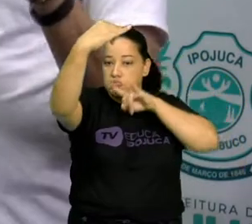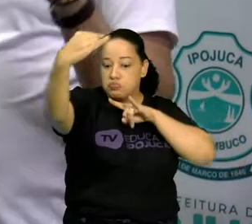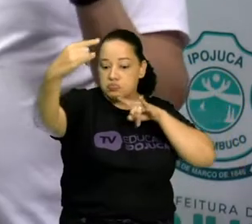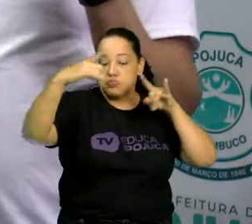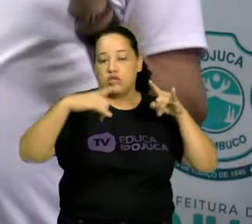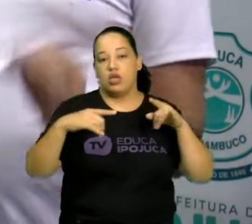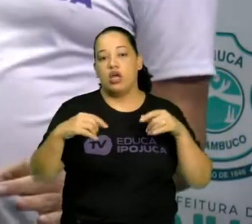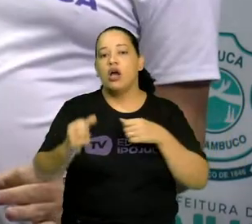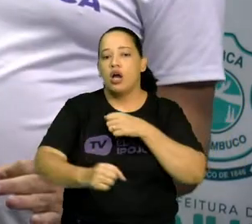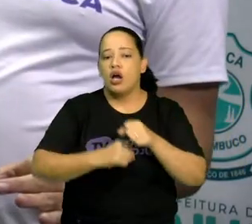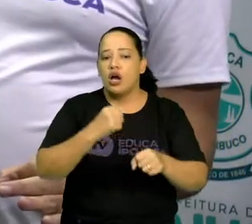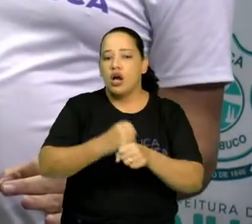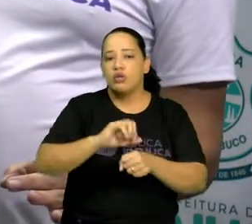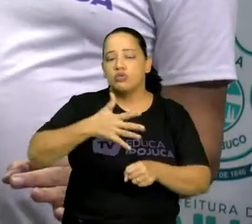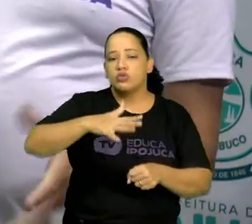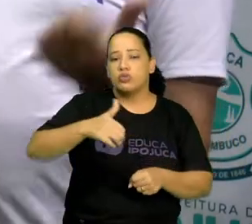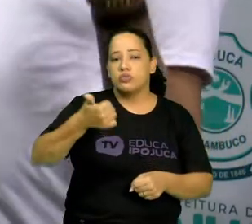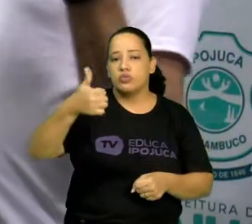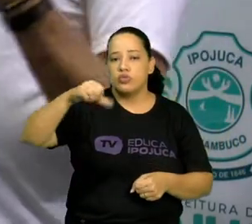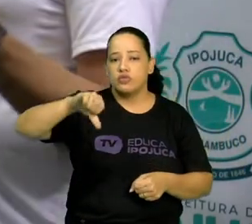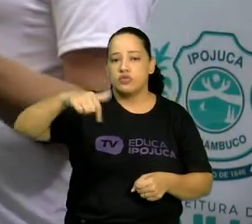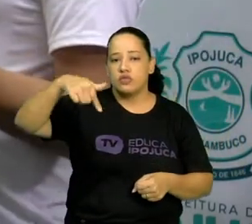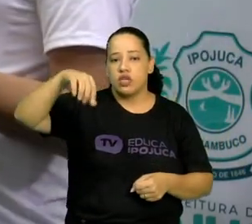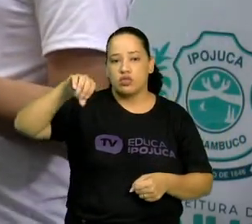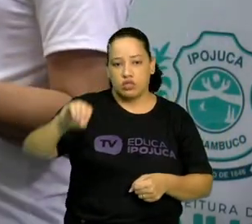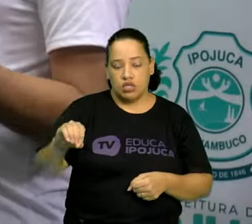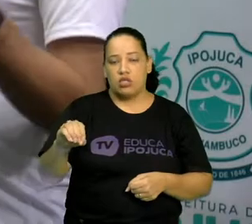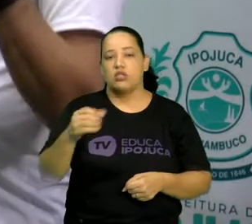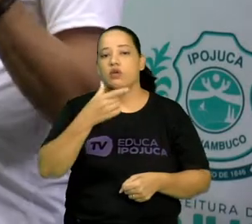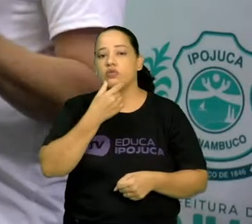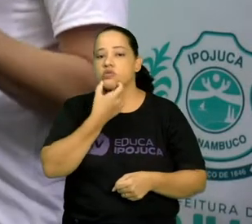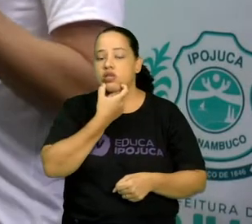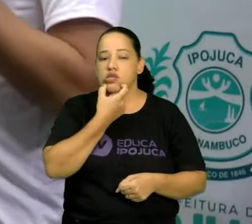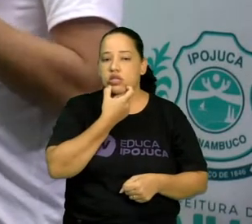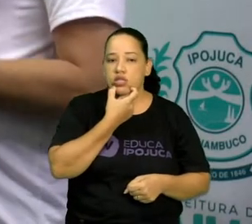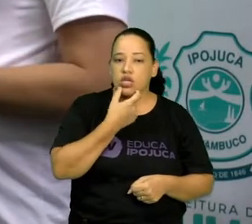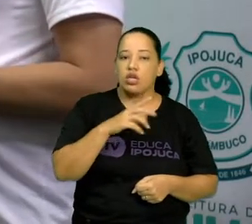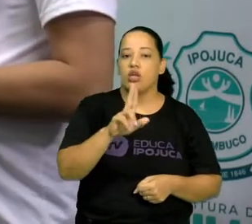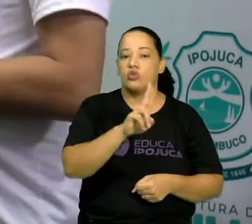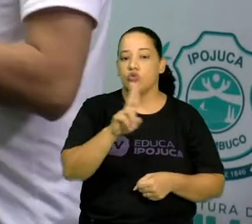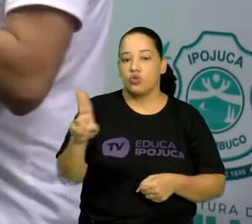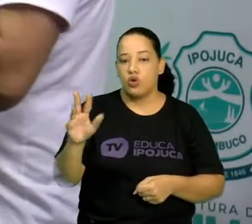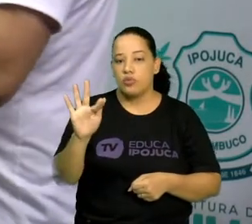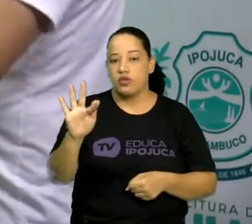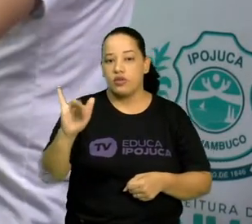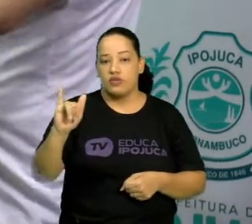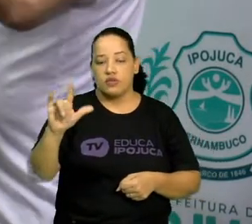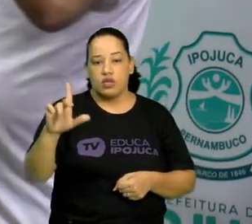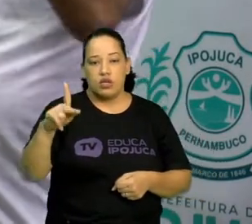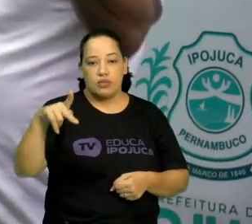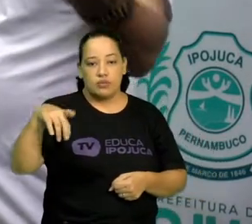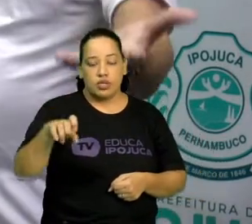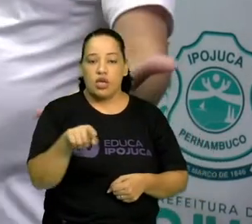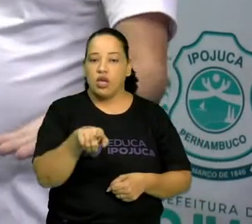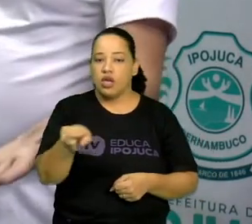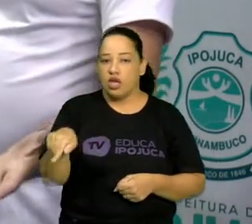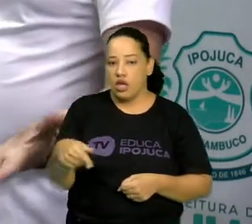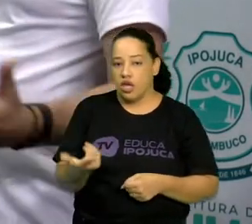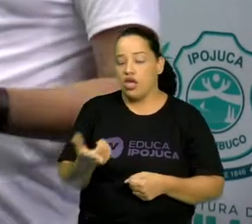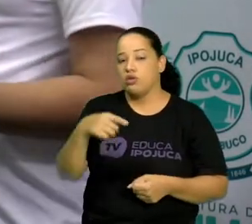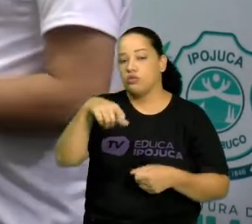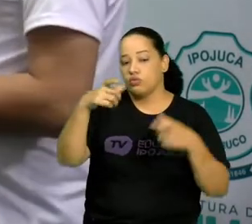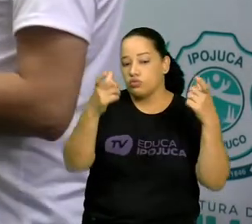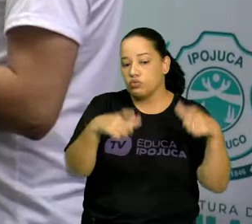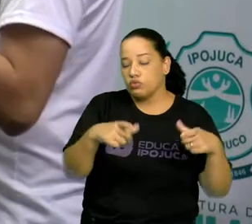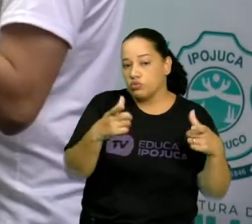em 1770, quando o inglês Philip Astley, um oficial da cavalaria